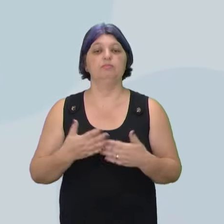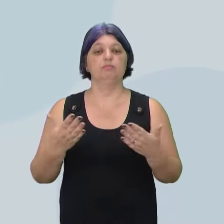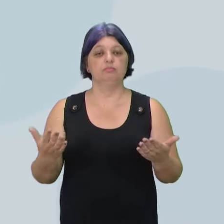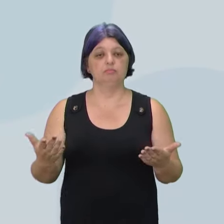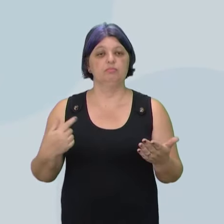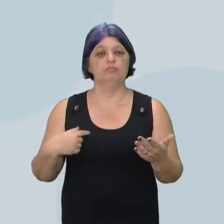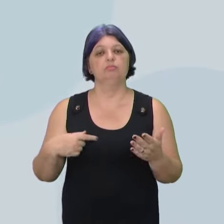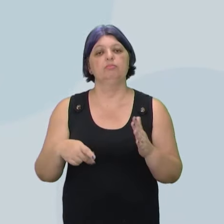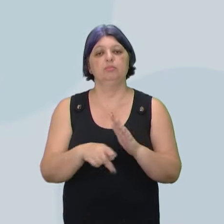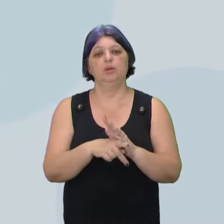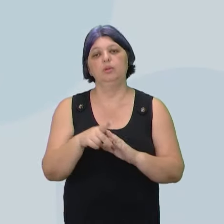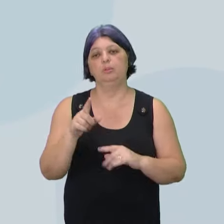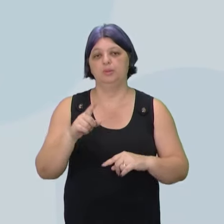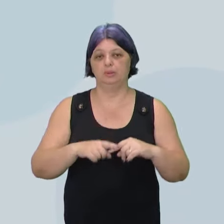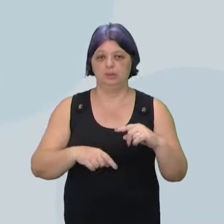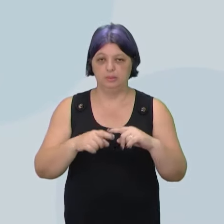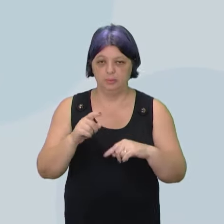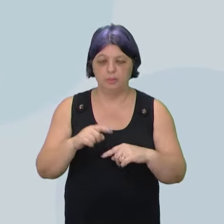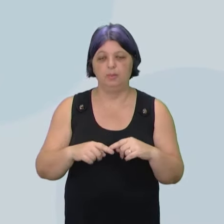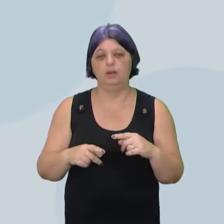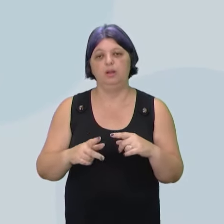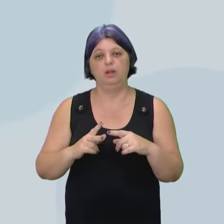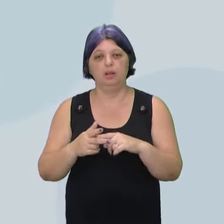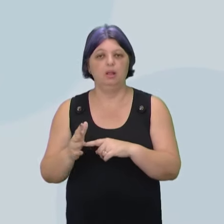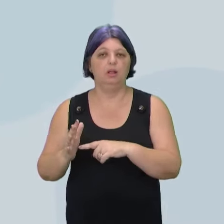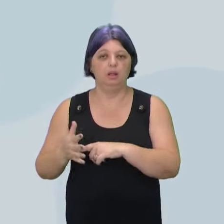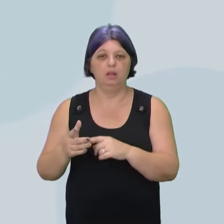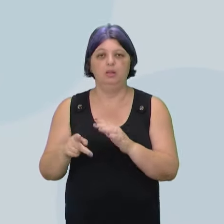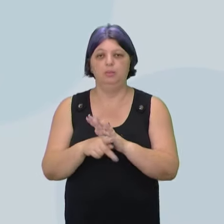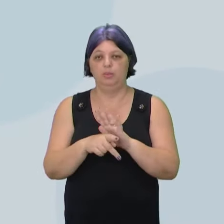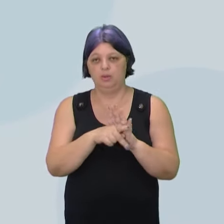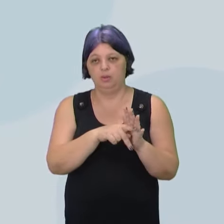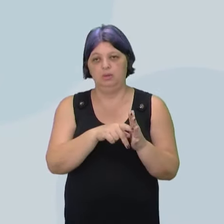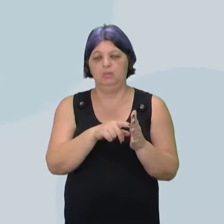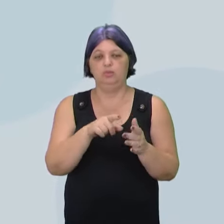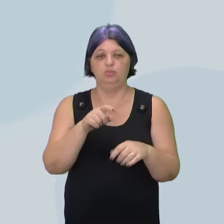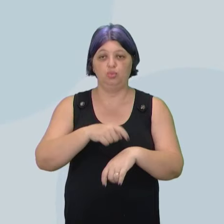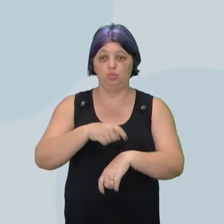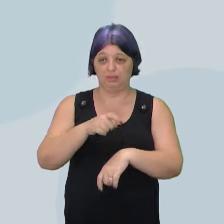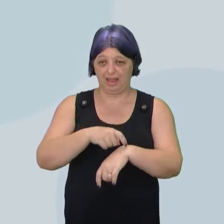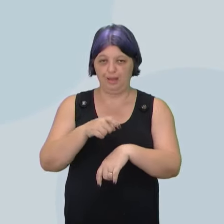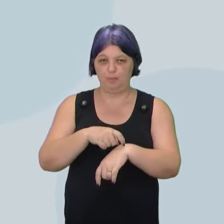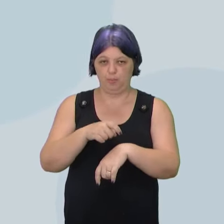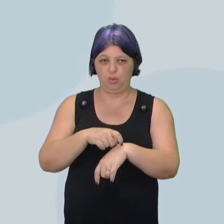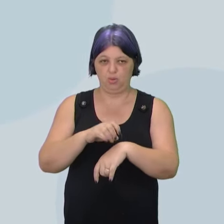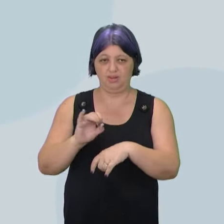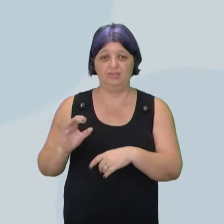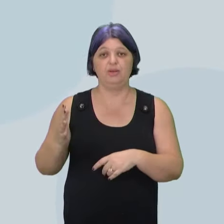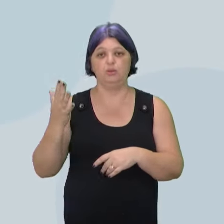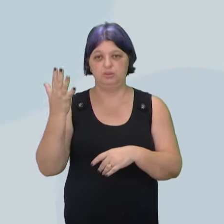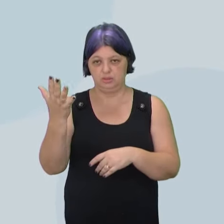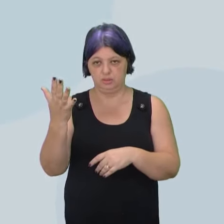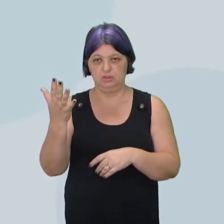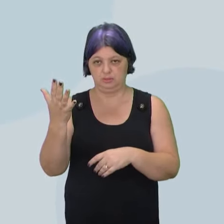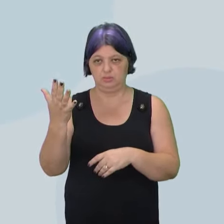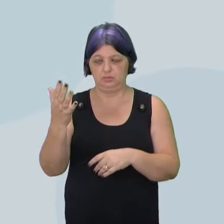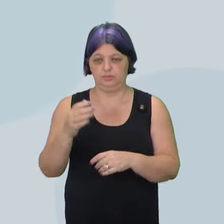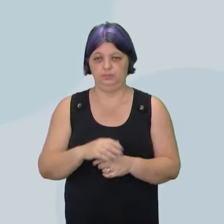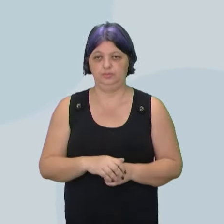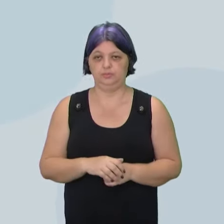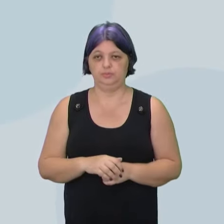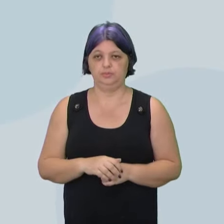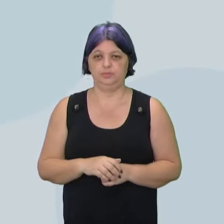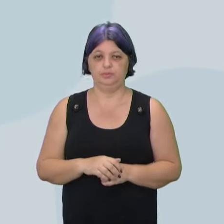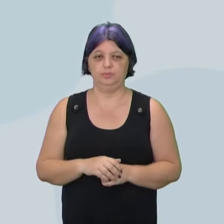sismógrafos são equipamentos que registram os tempos de chegadas, ó, tempos de chegada, né?